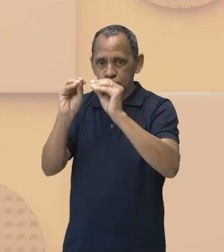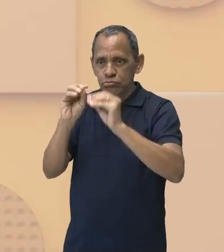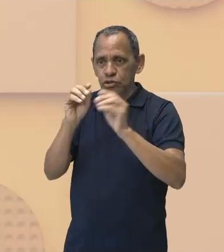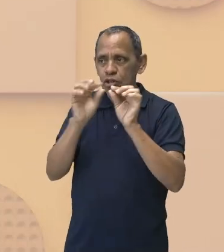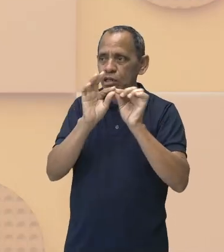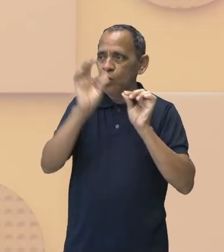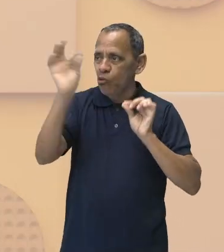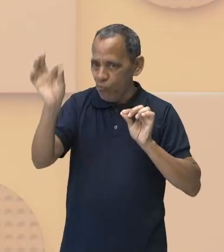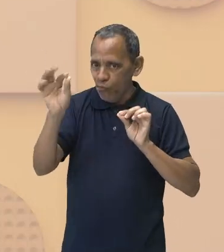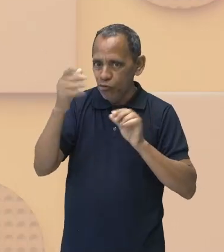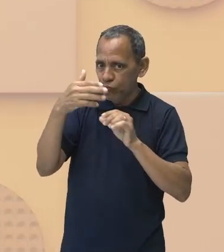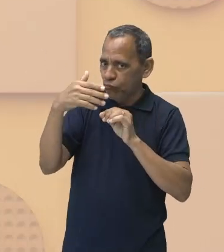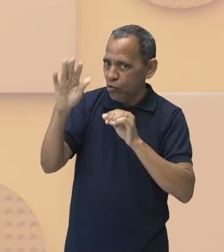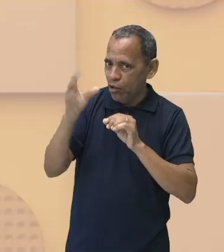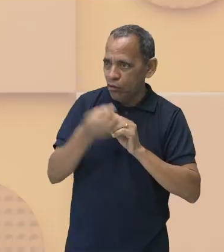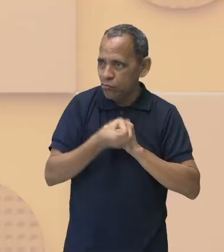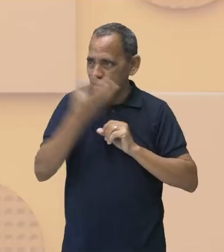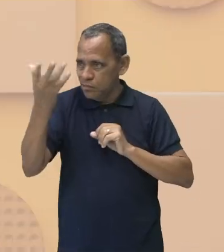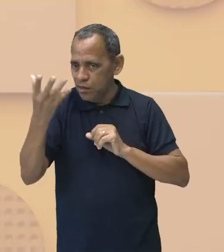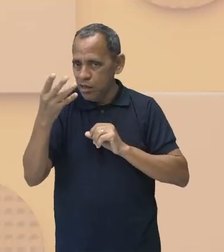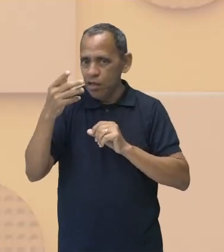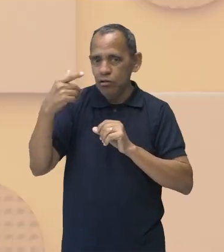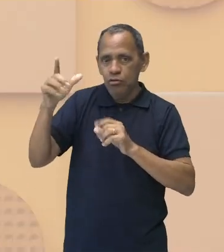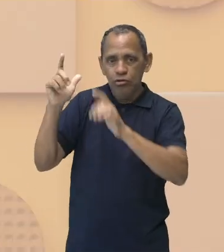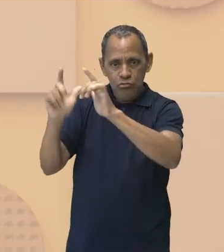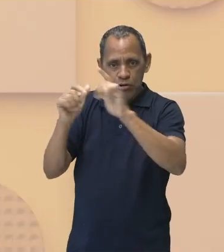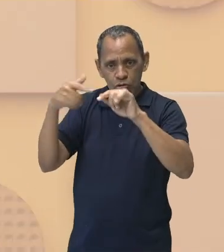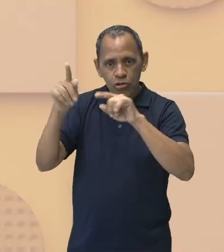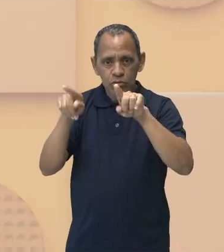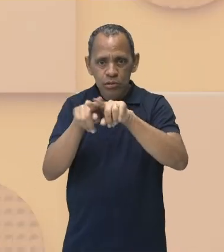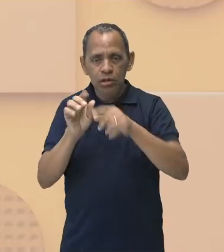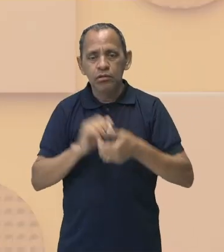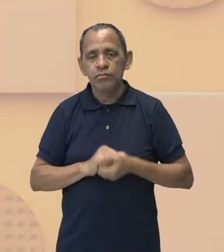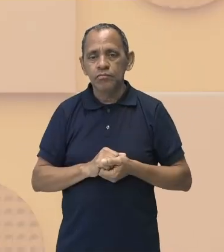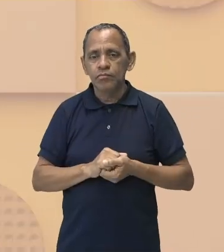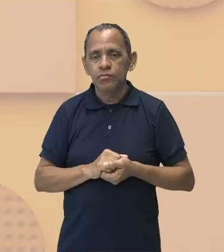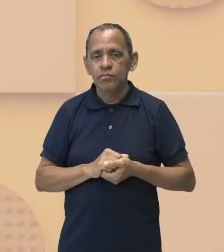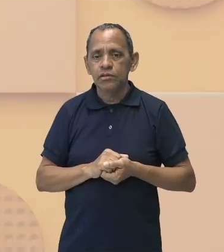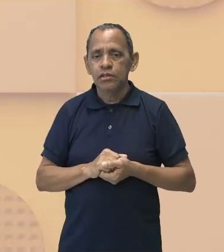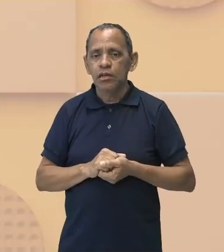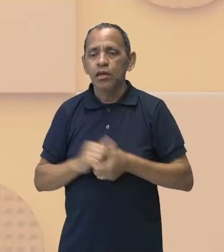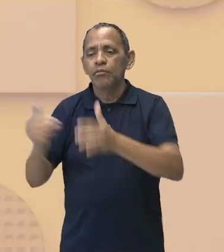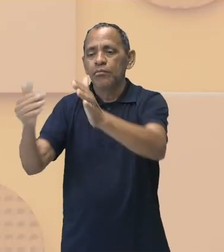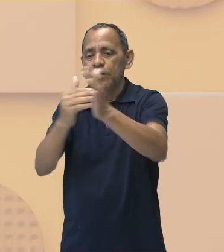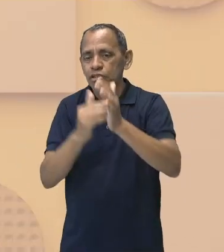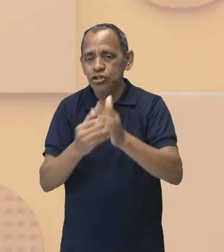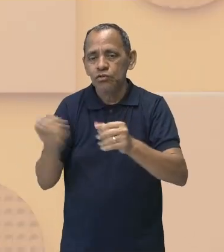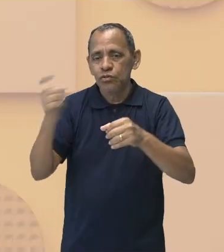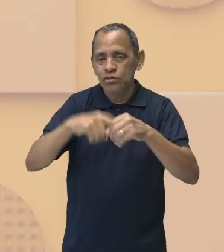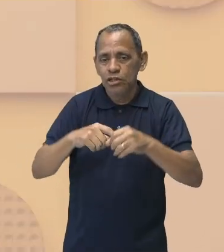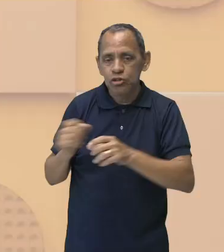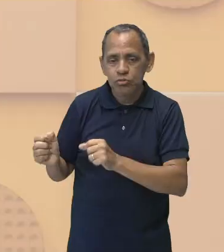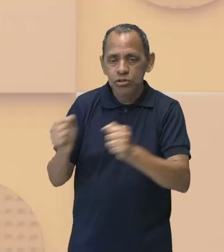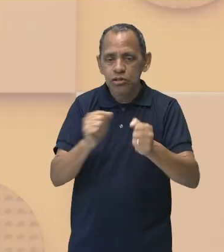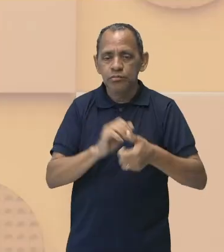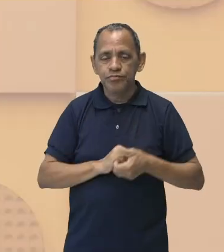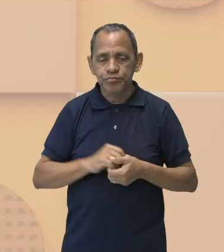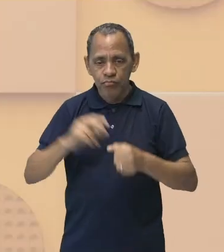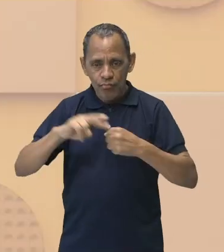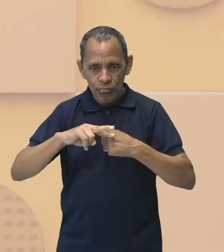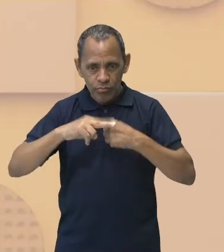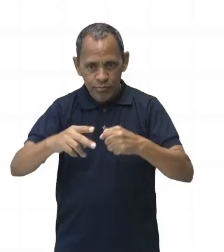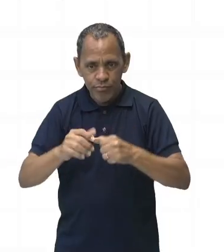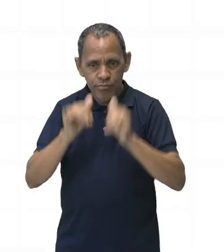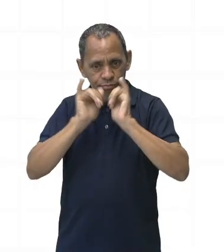forma, um contra-ataque para que ele voltasse ao poder. Certo? Então, vamos observar as consequências da proclamação